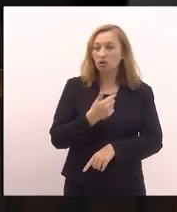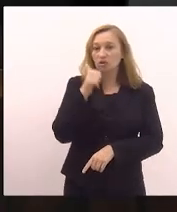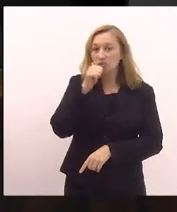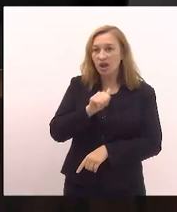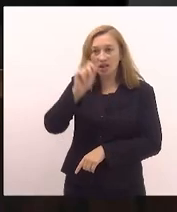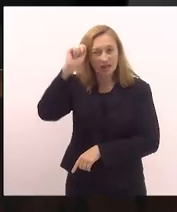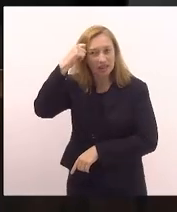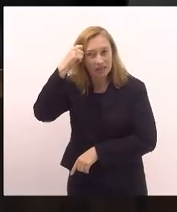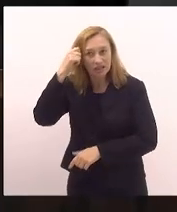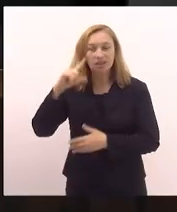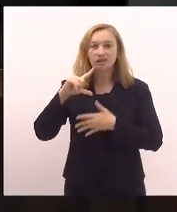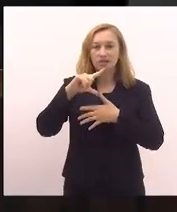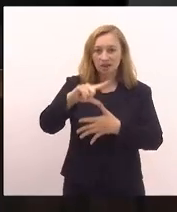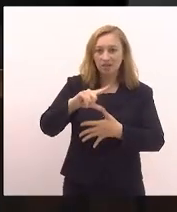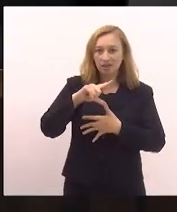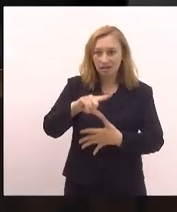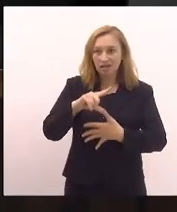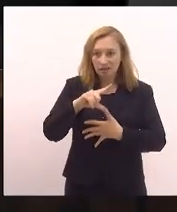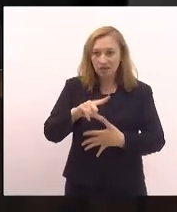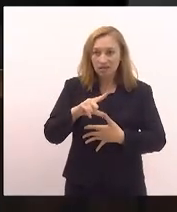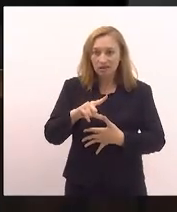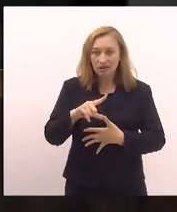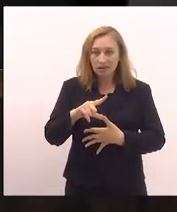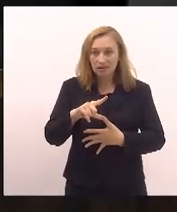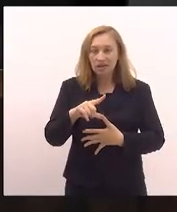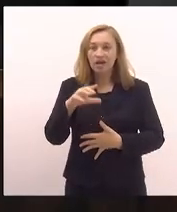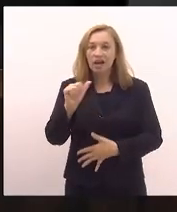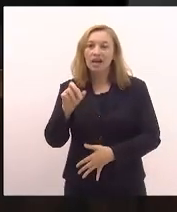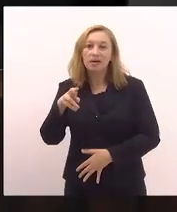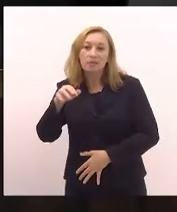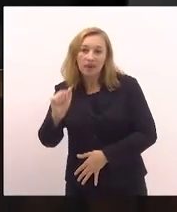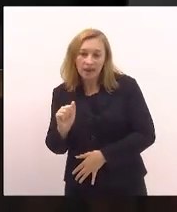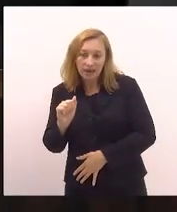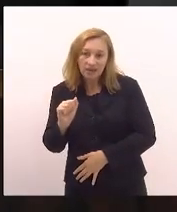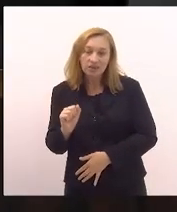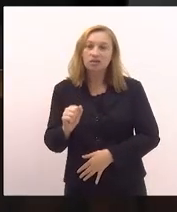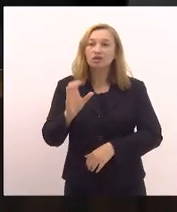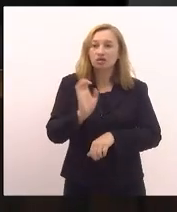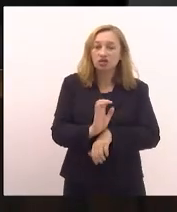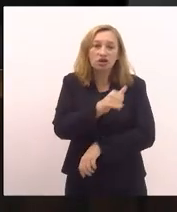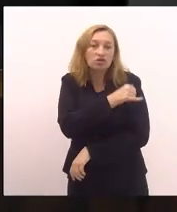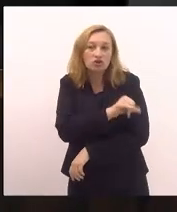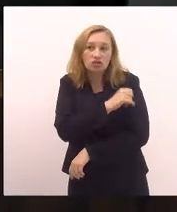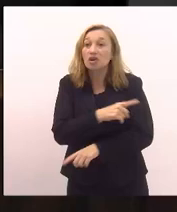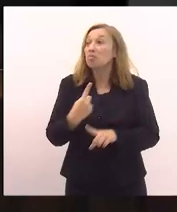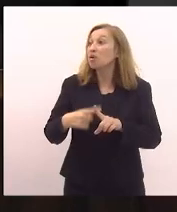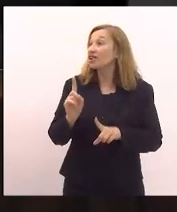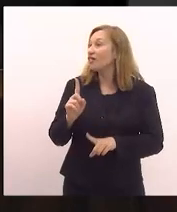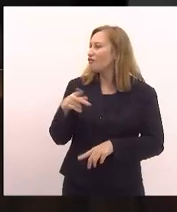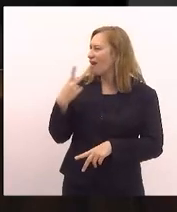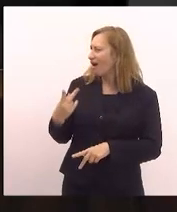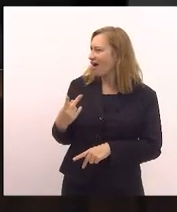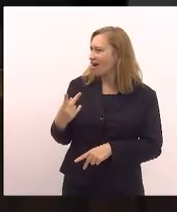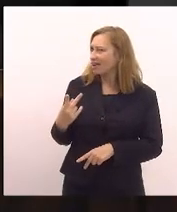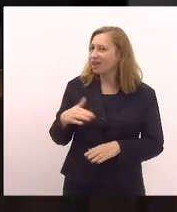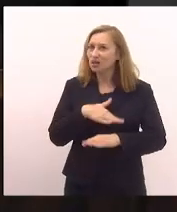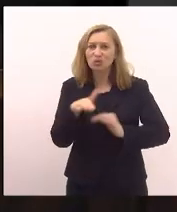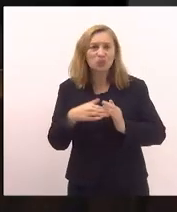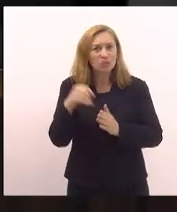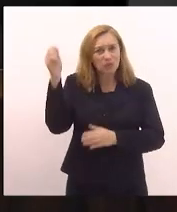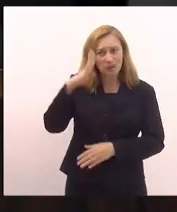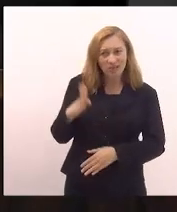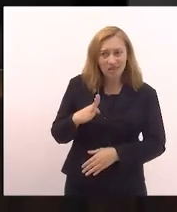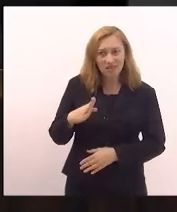negras, latino-americanas e caribenhas, do Estado do Rio de Janeiro e, por que não dizer, em todo o